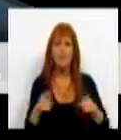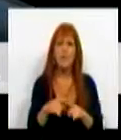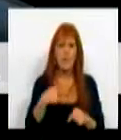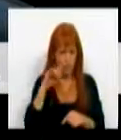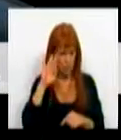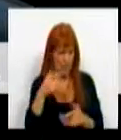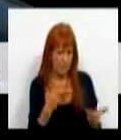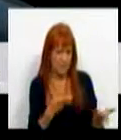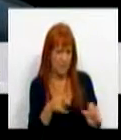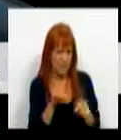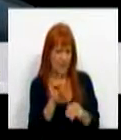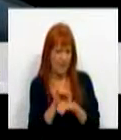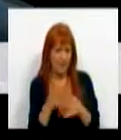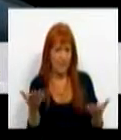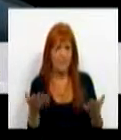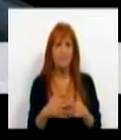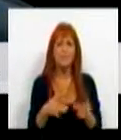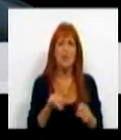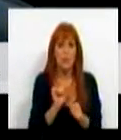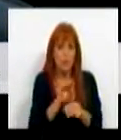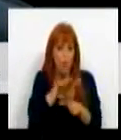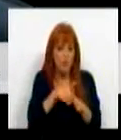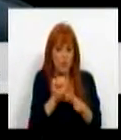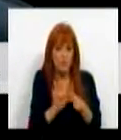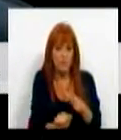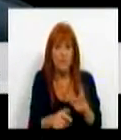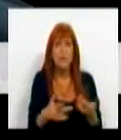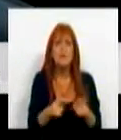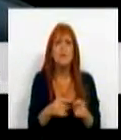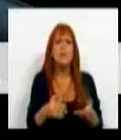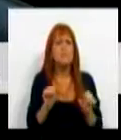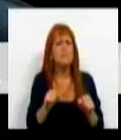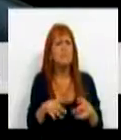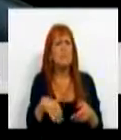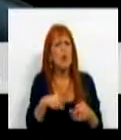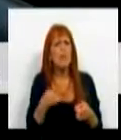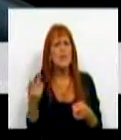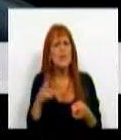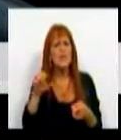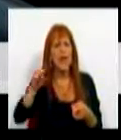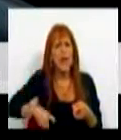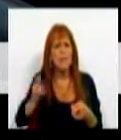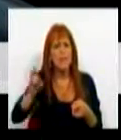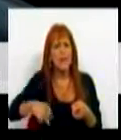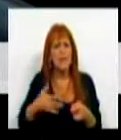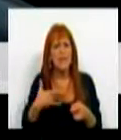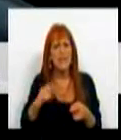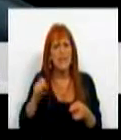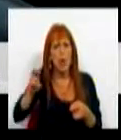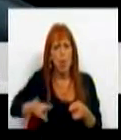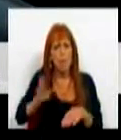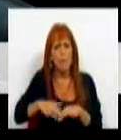Teve conhecimento com certeza desta carta e do seu conteúdo, partilhavam a preocupação da CMVM e da